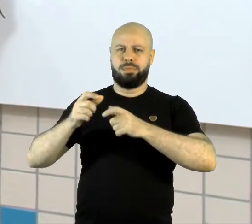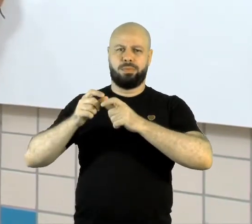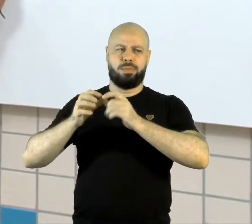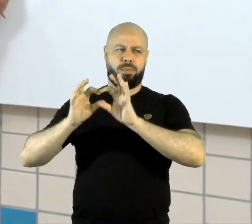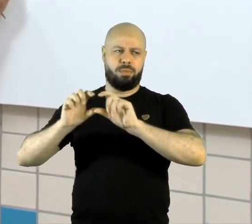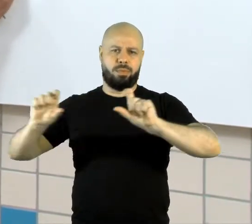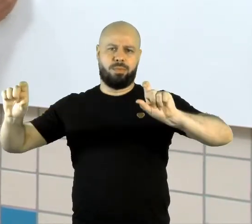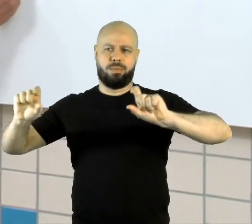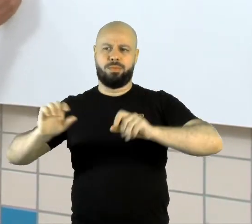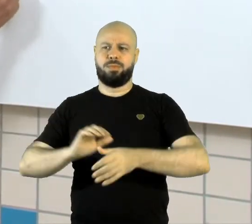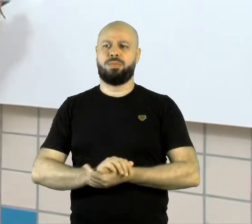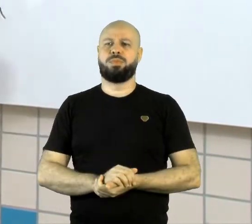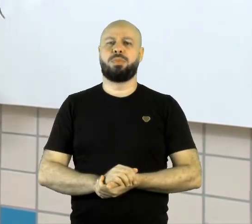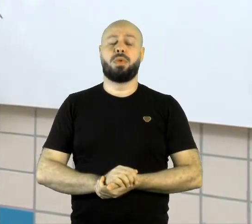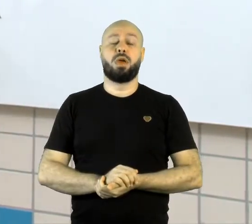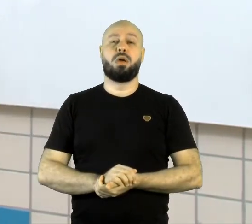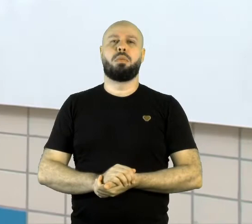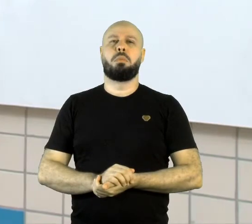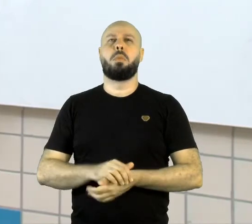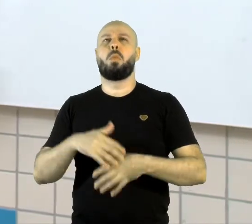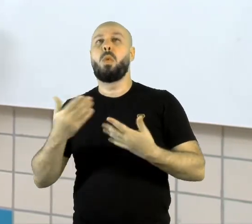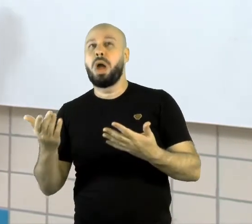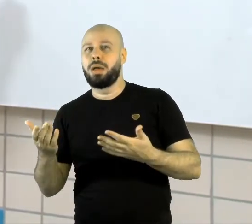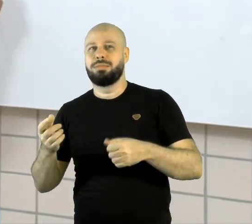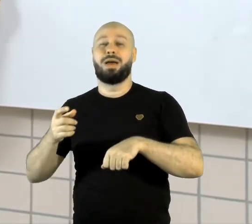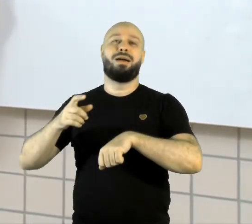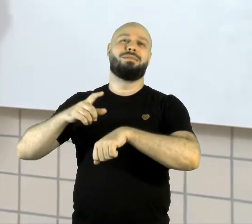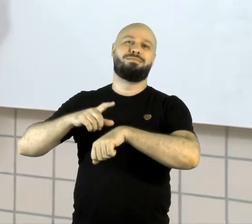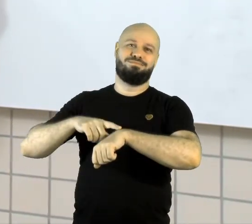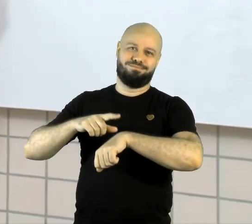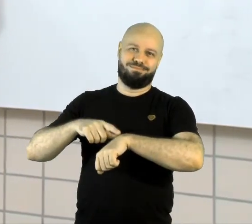when you were